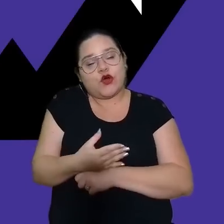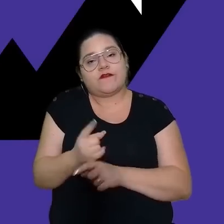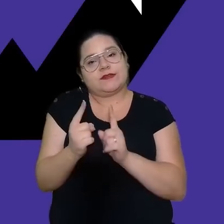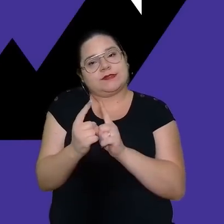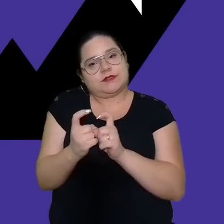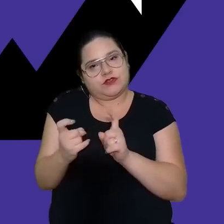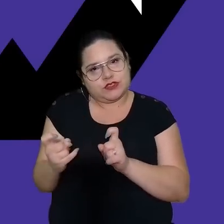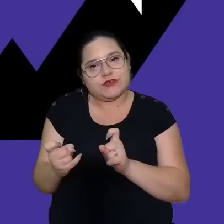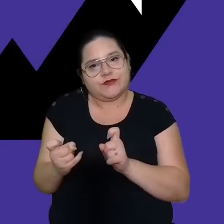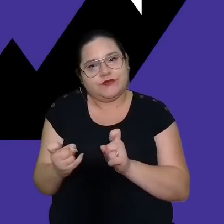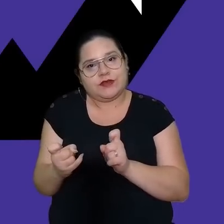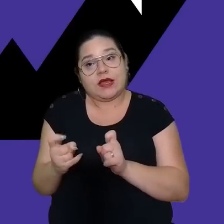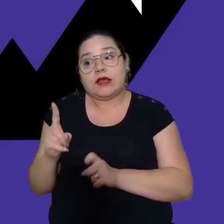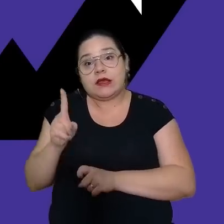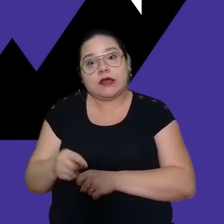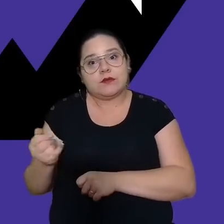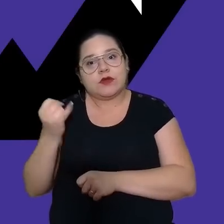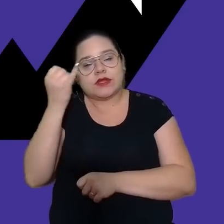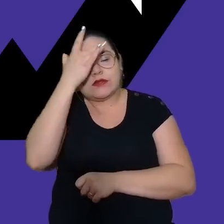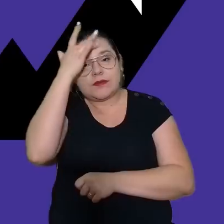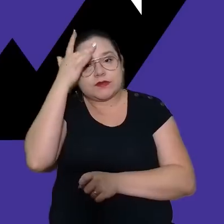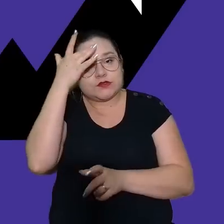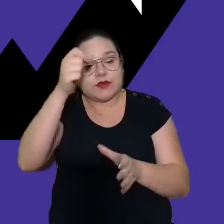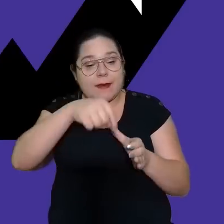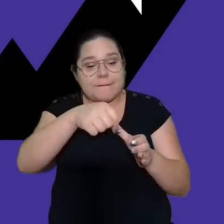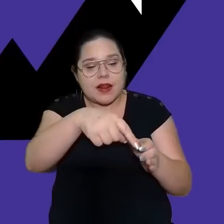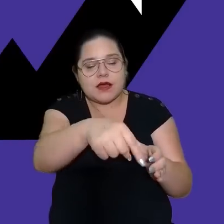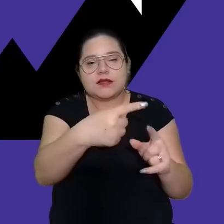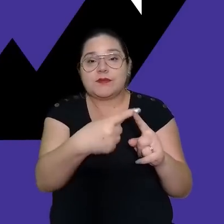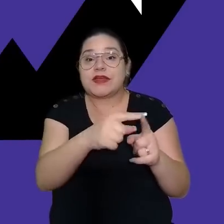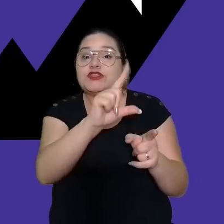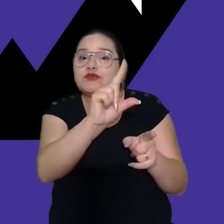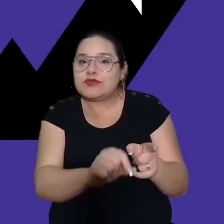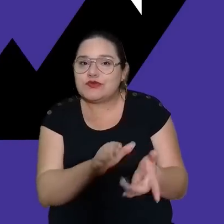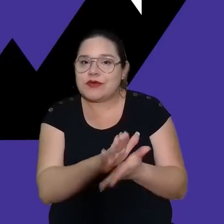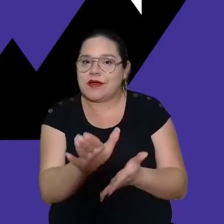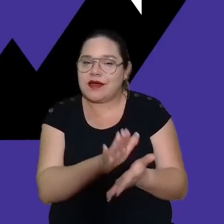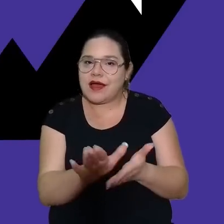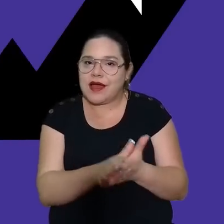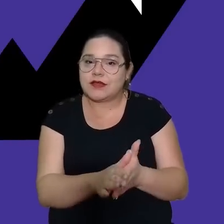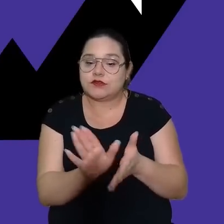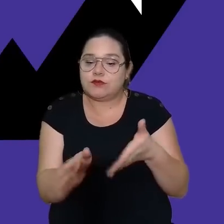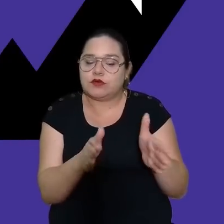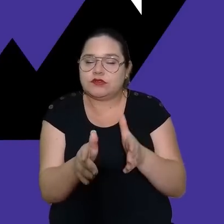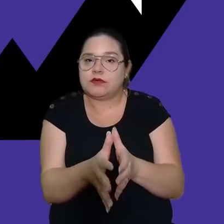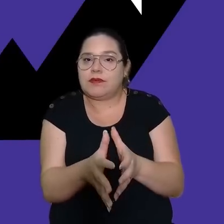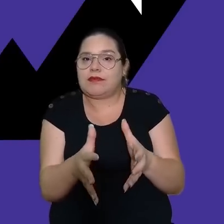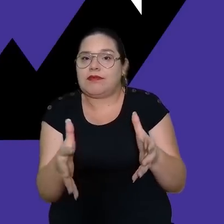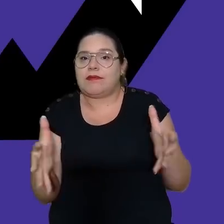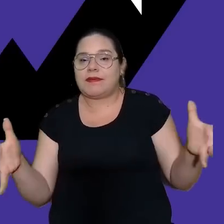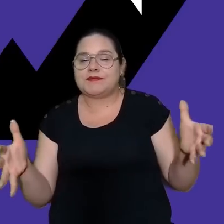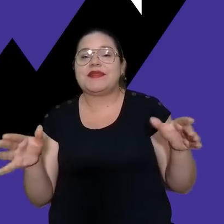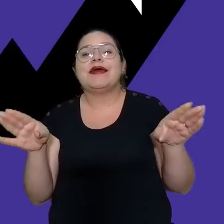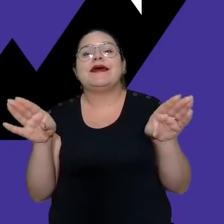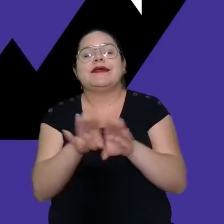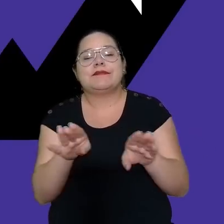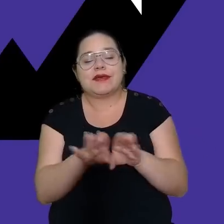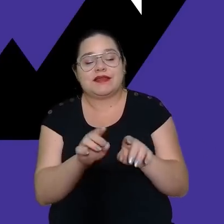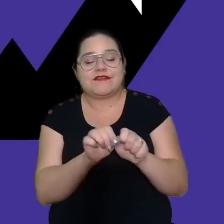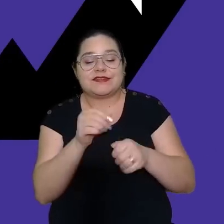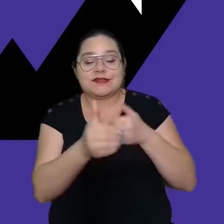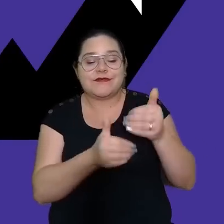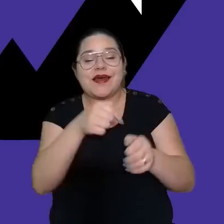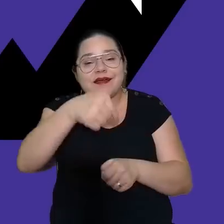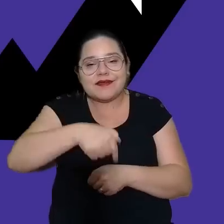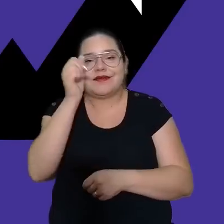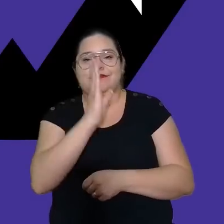muito relevante para o produtor, porque reduz custo e aumenta a produtividade, ainda é uma está se desenvolvendo muito no Brasil,